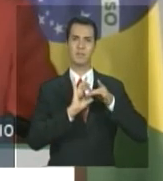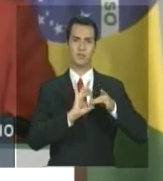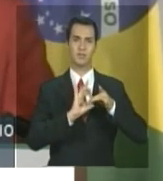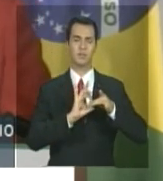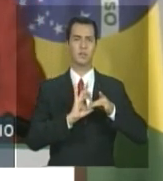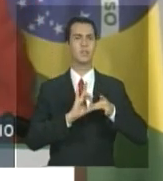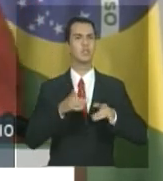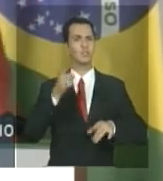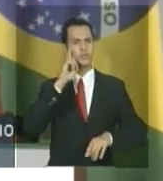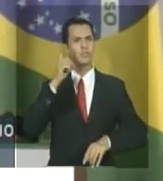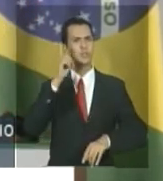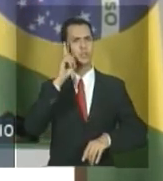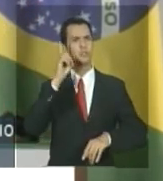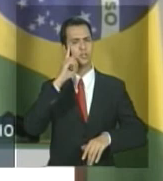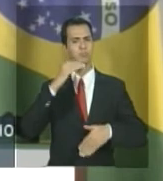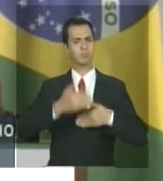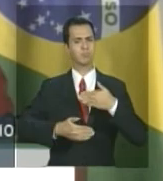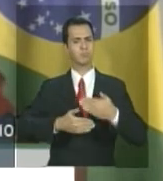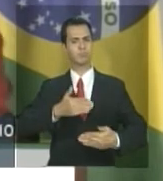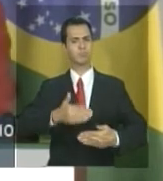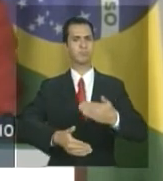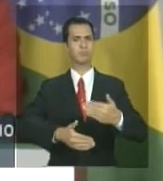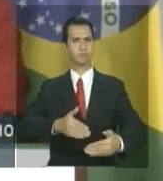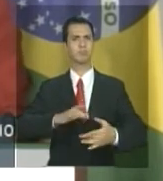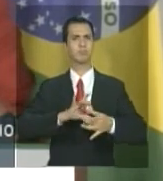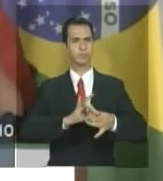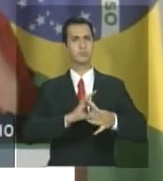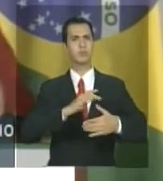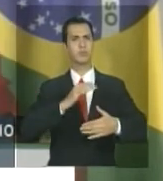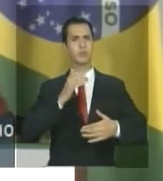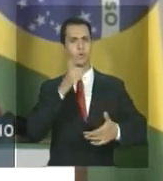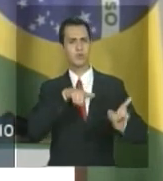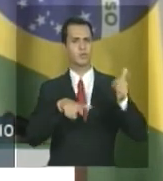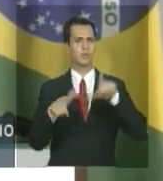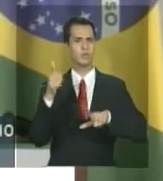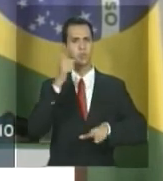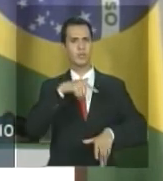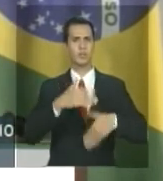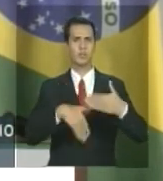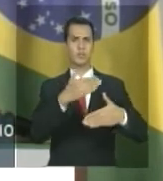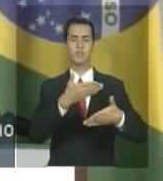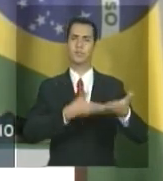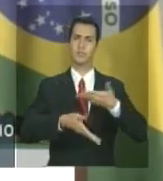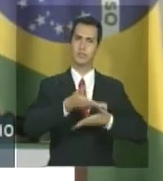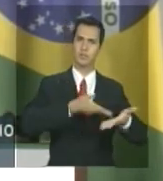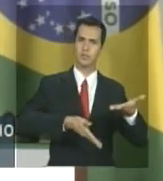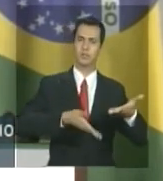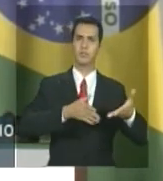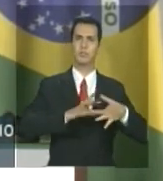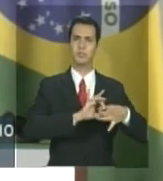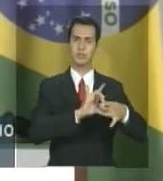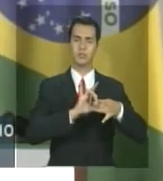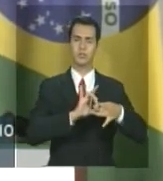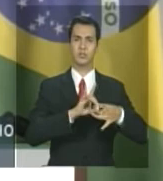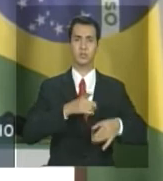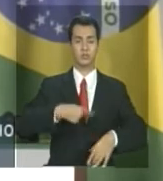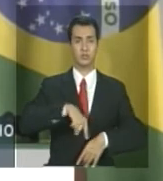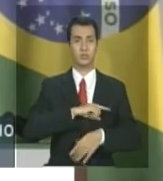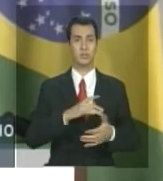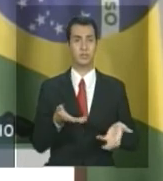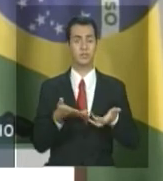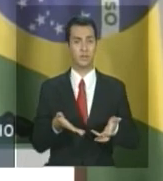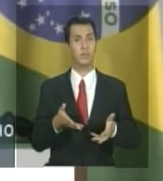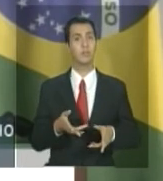conquista diária, é uma conquista sistemática e é um relacionamento que nós temos de levar